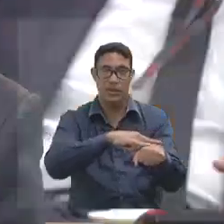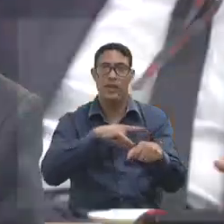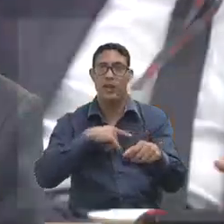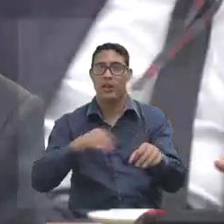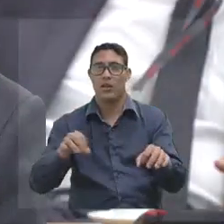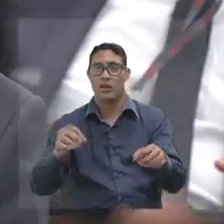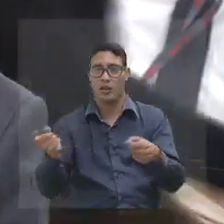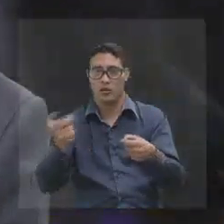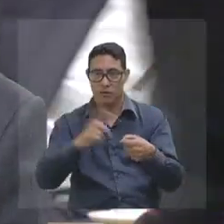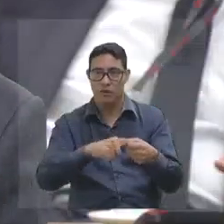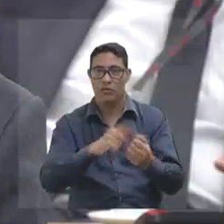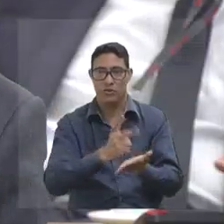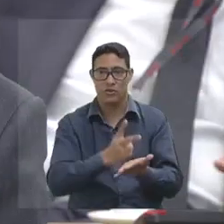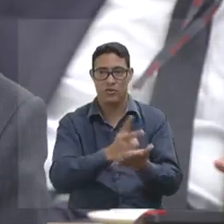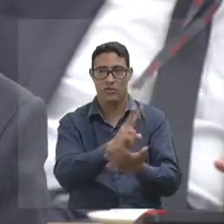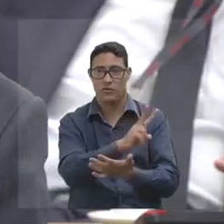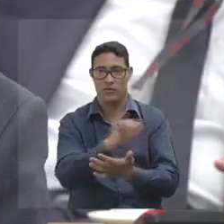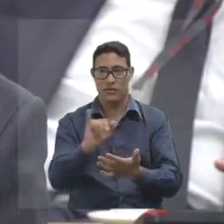combinado